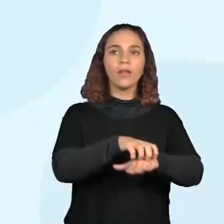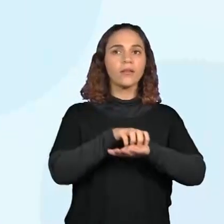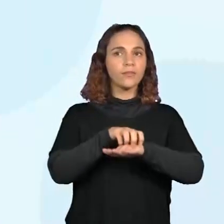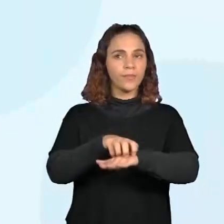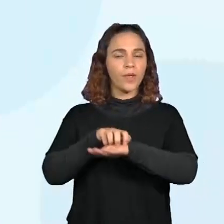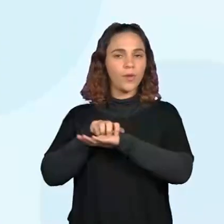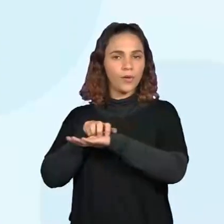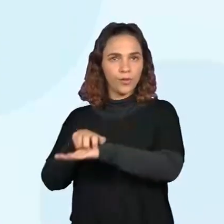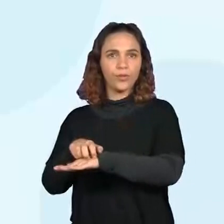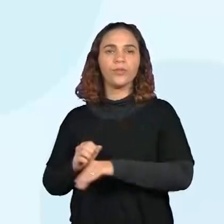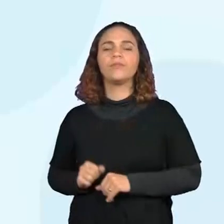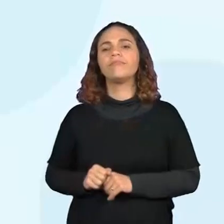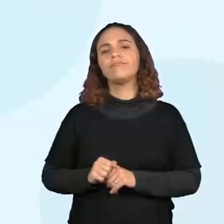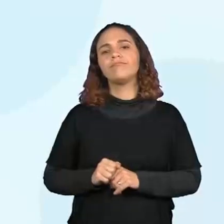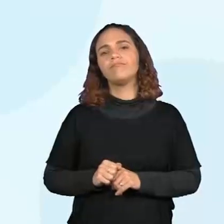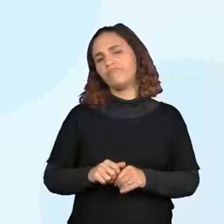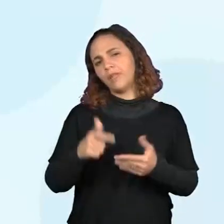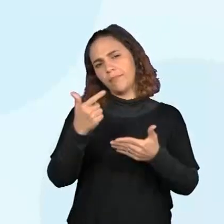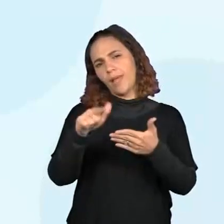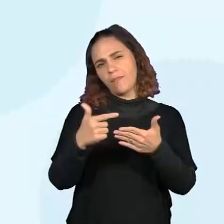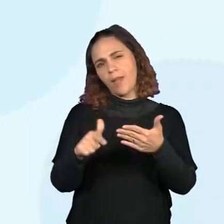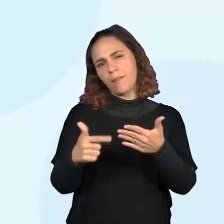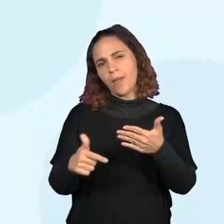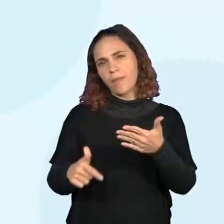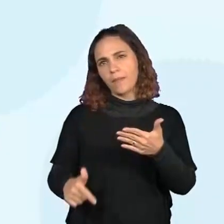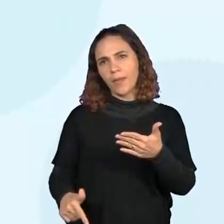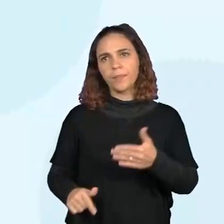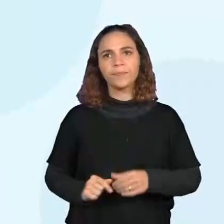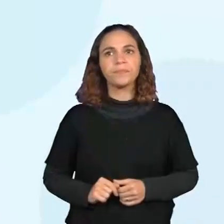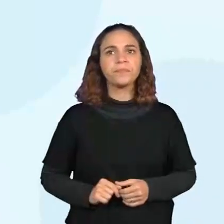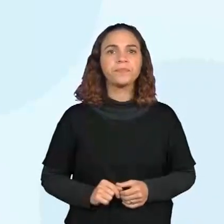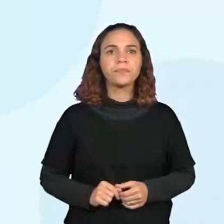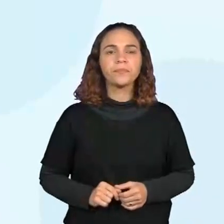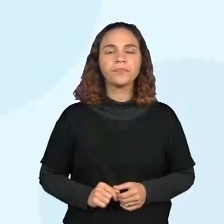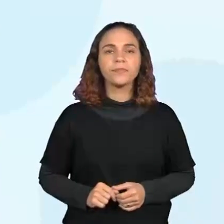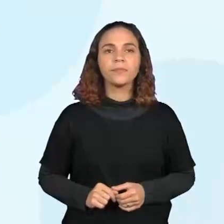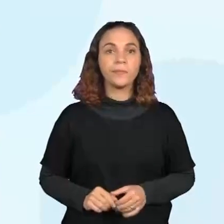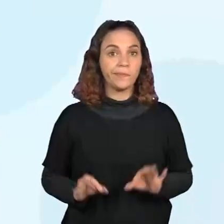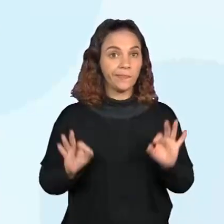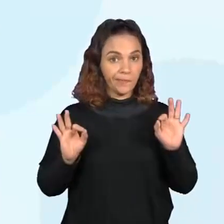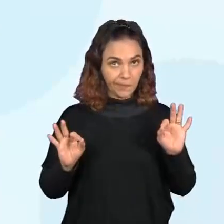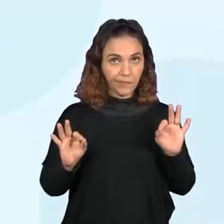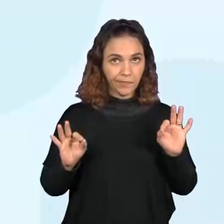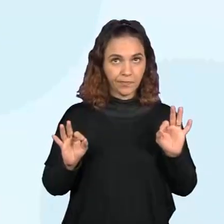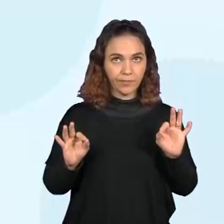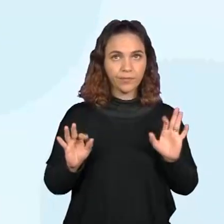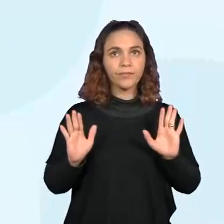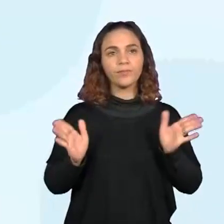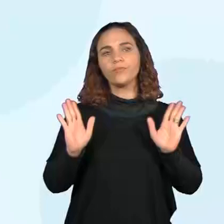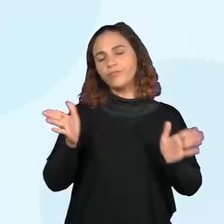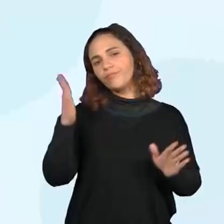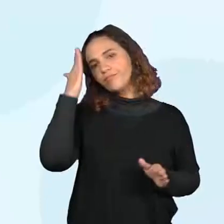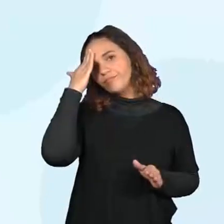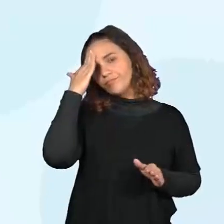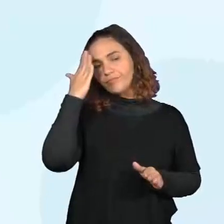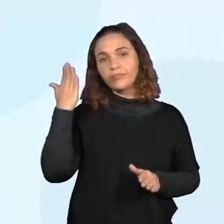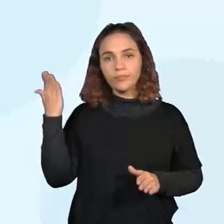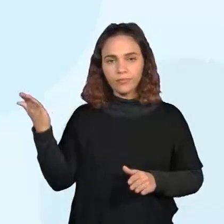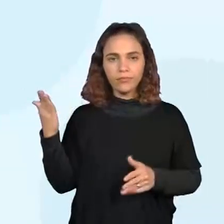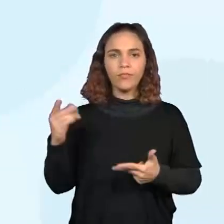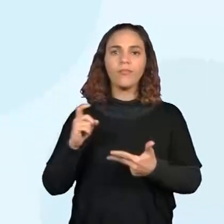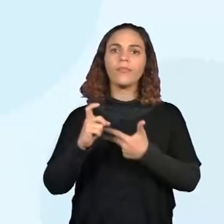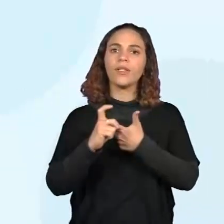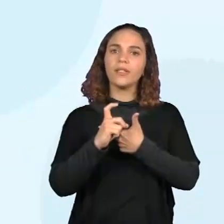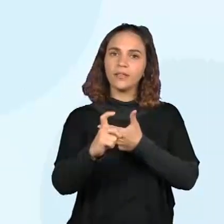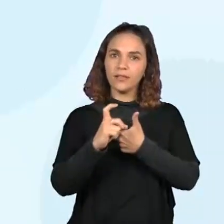transporte e outras. Muito bem, pessoal. Então, eu já sei que o poder executivo, que